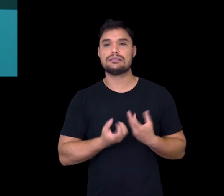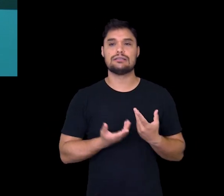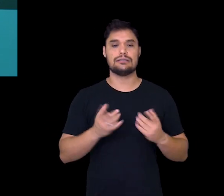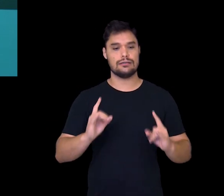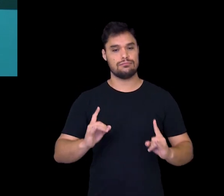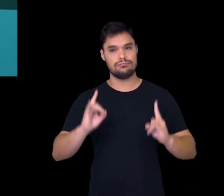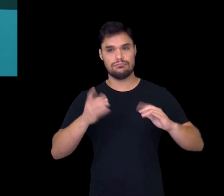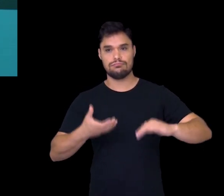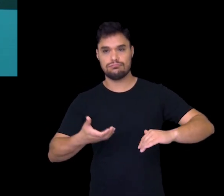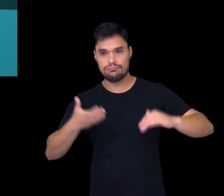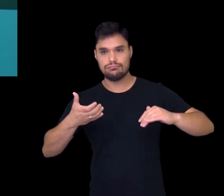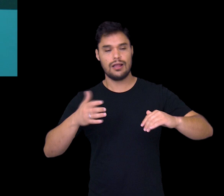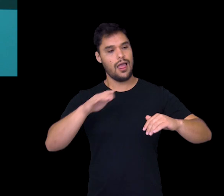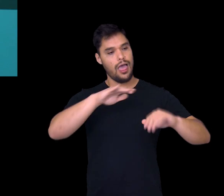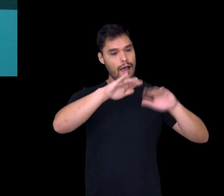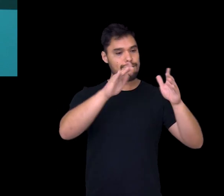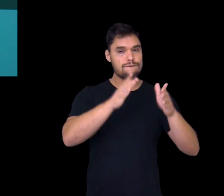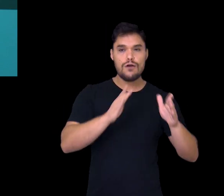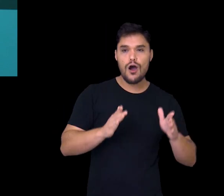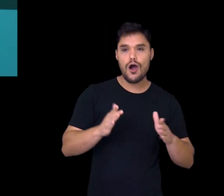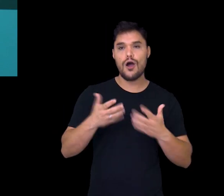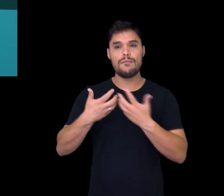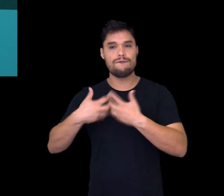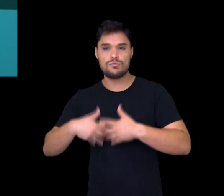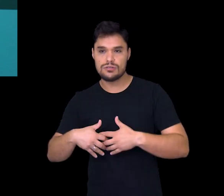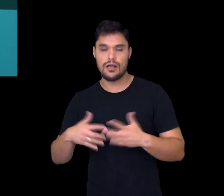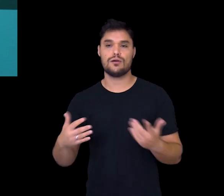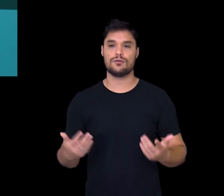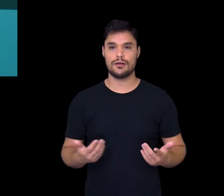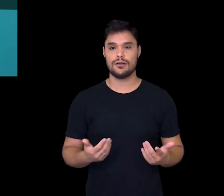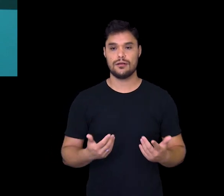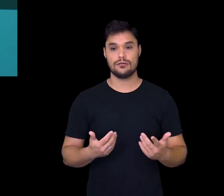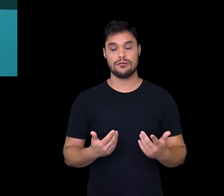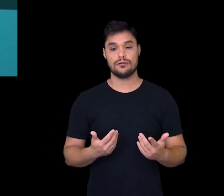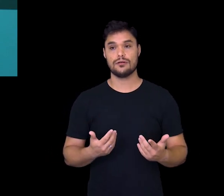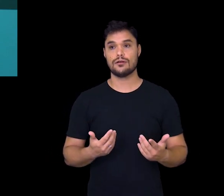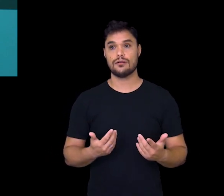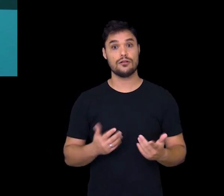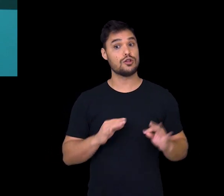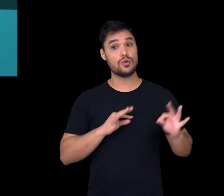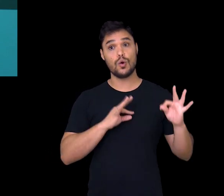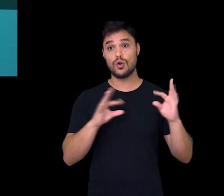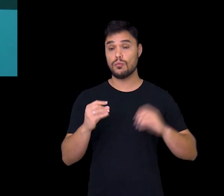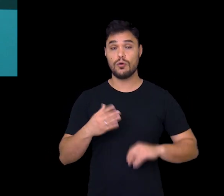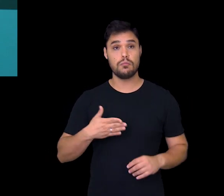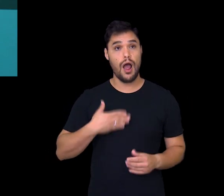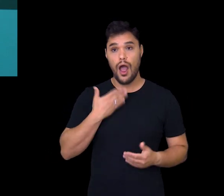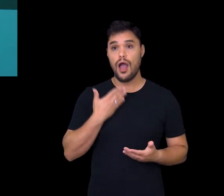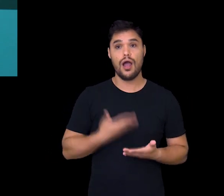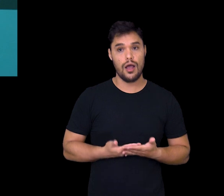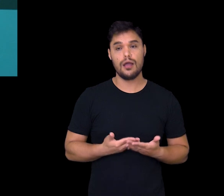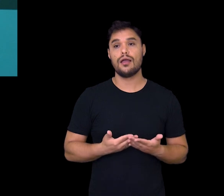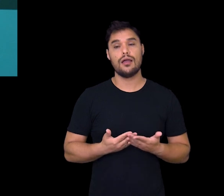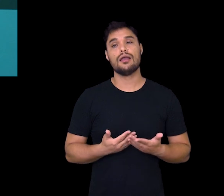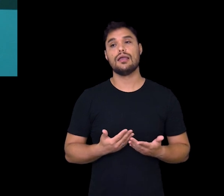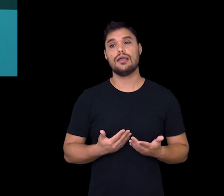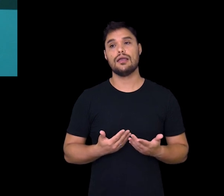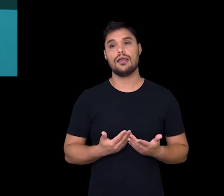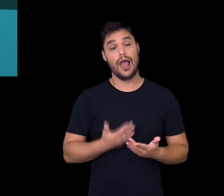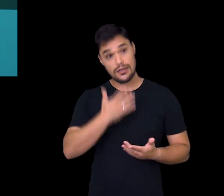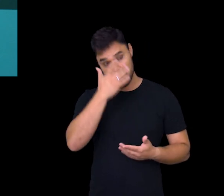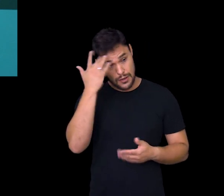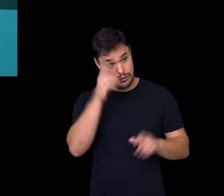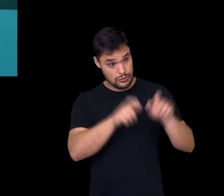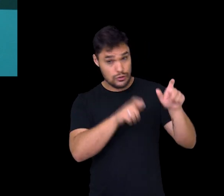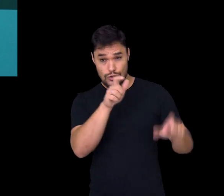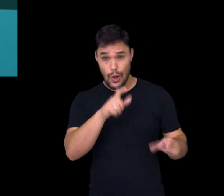forma e função, foi uma surpresa E as manifestações foram tantas, as perguntas